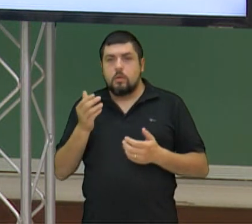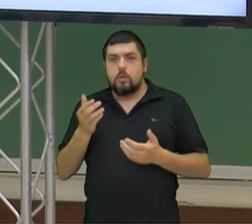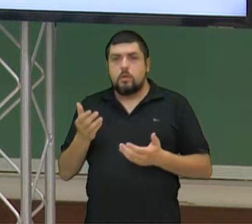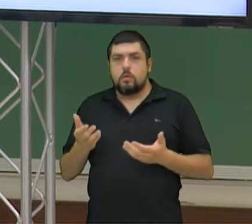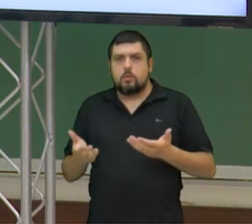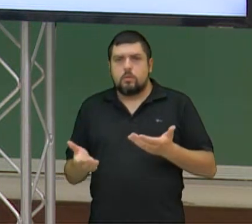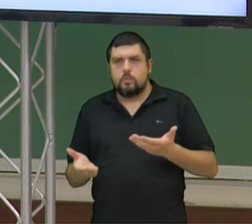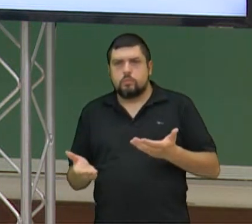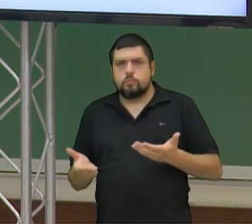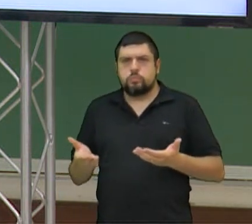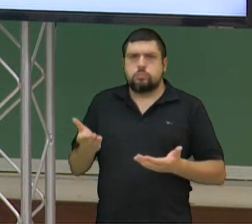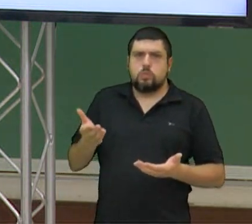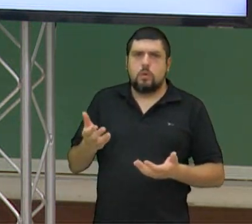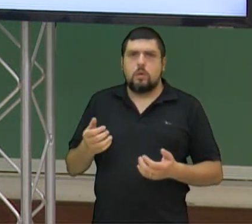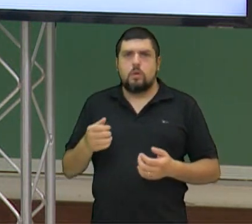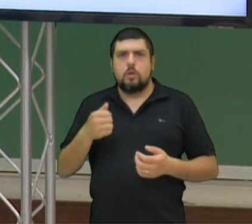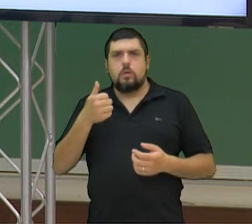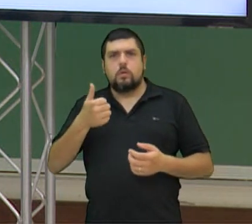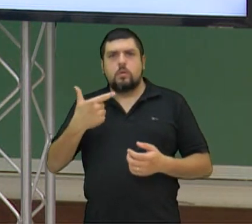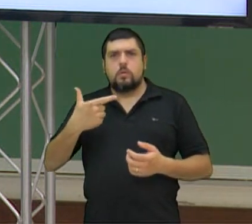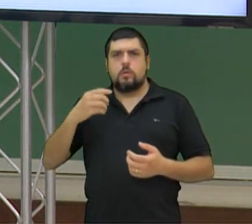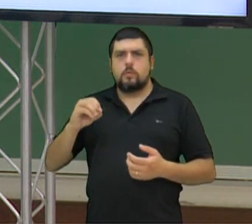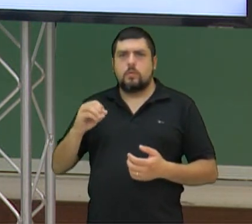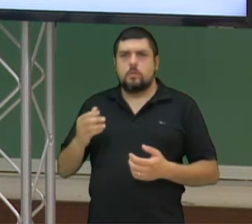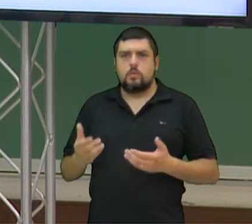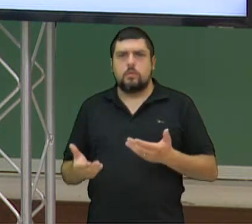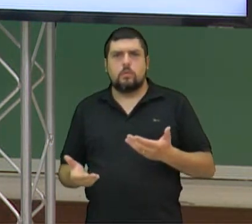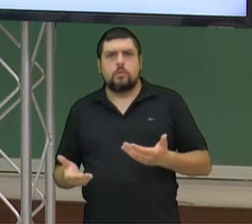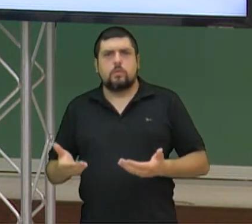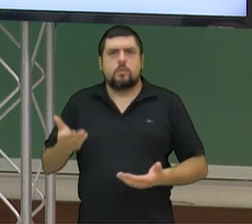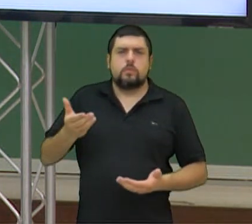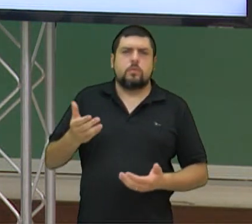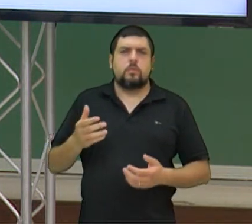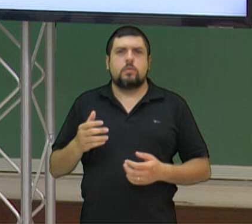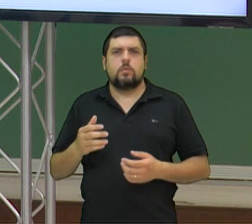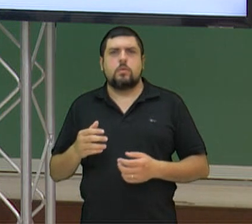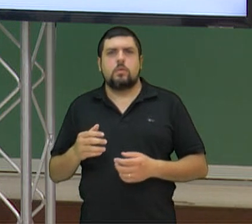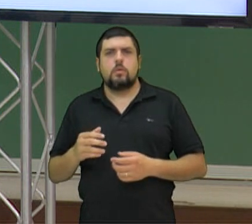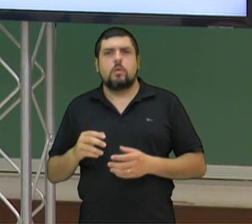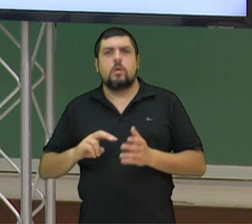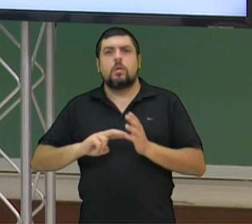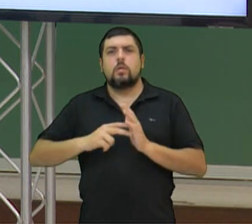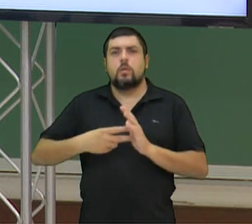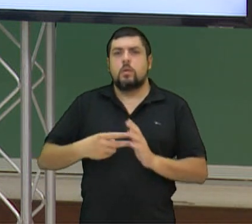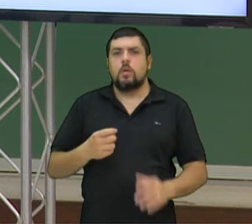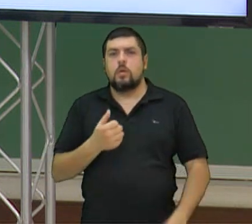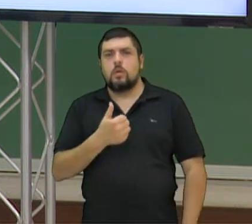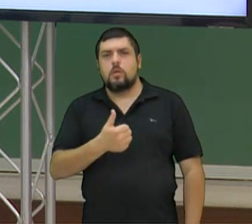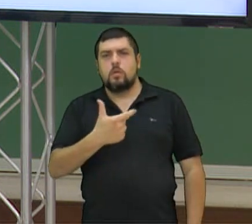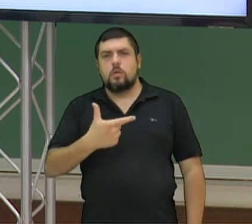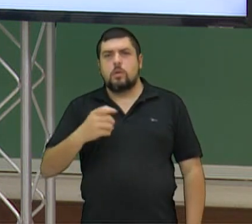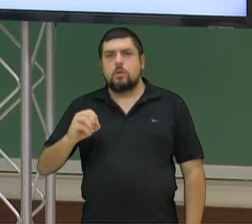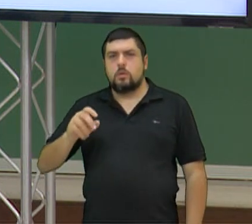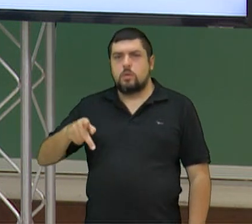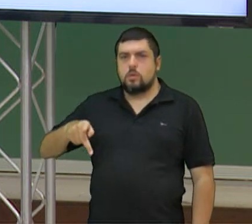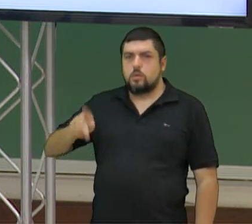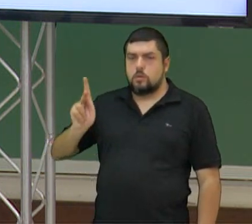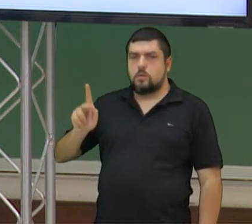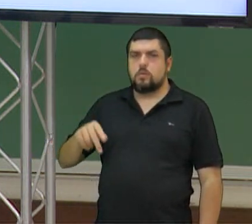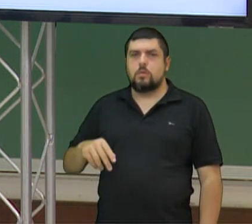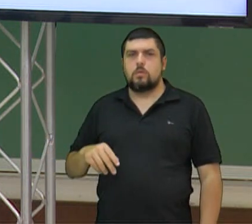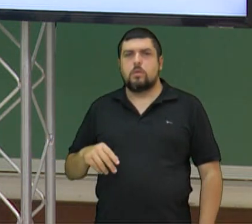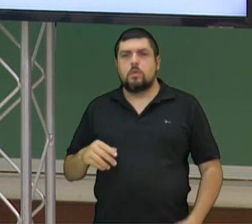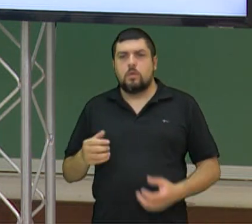só você pensar em carga mesmo. O que representa 120 kg força? É 120 quilos, certo? Isso aqui representa o